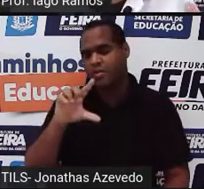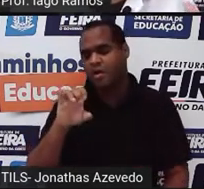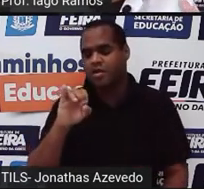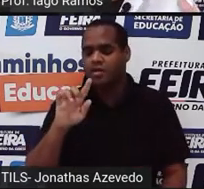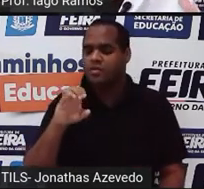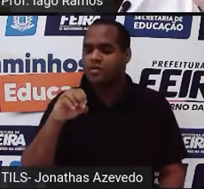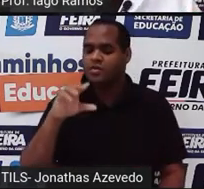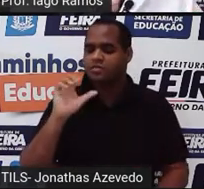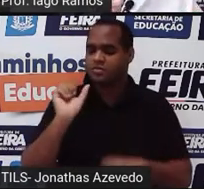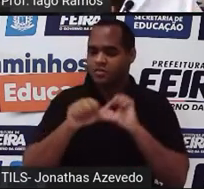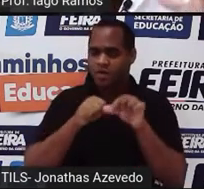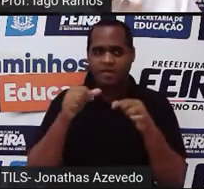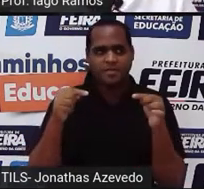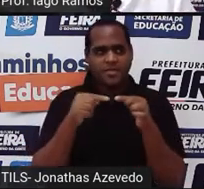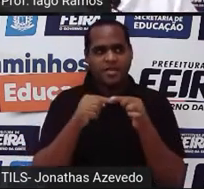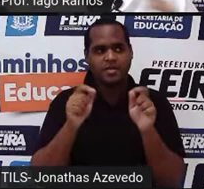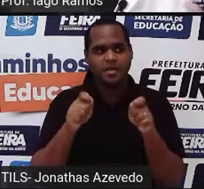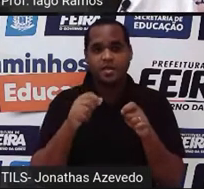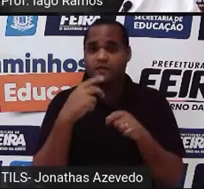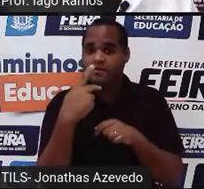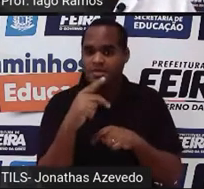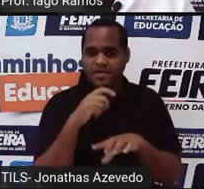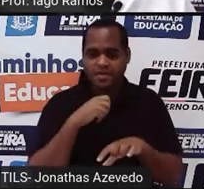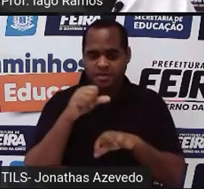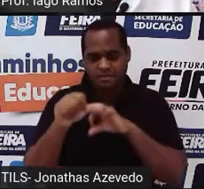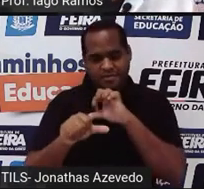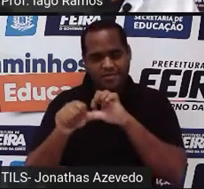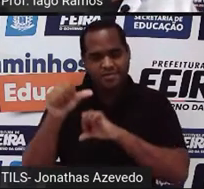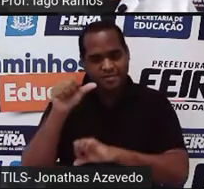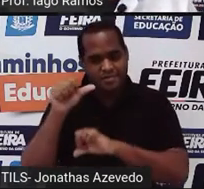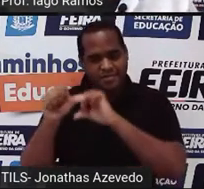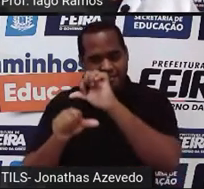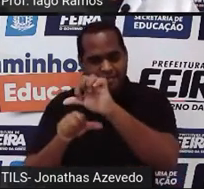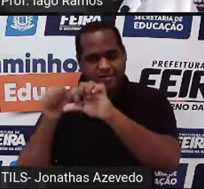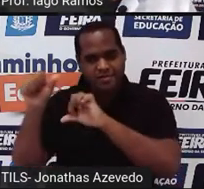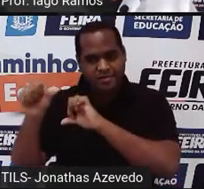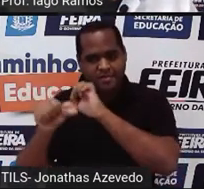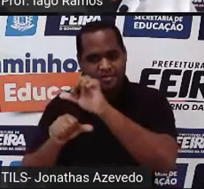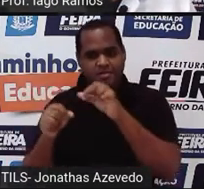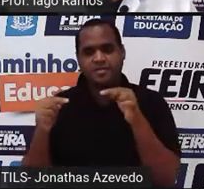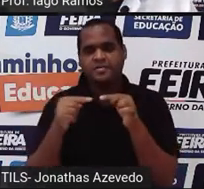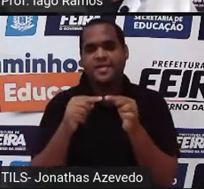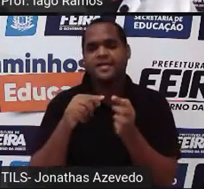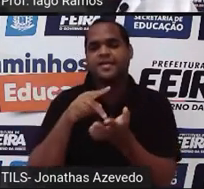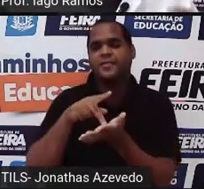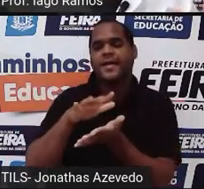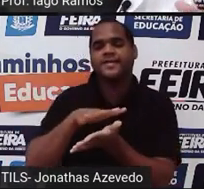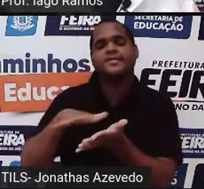queira chamar, e você movimenta esse polígono, essa figura geométrica, tá?